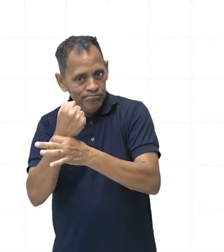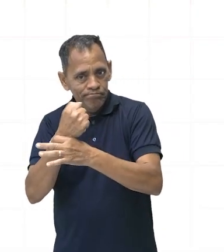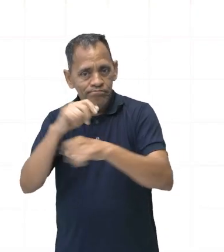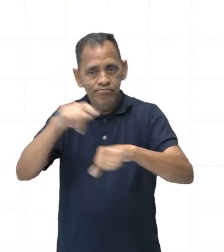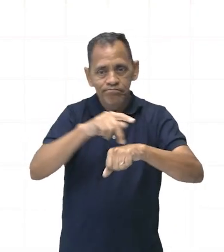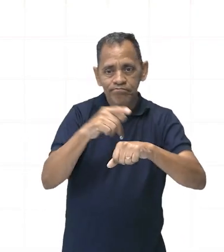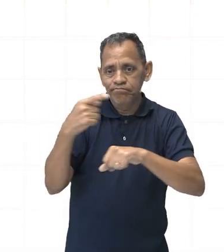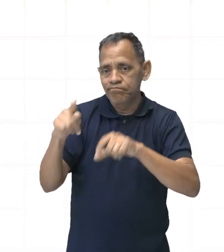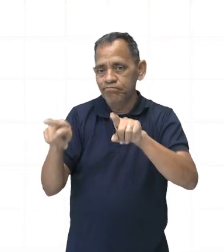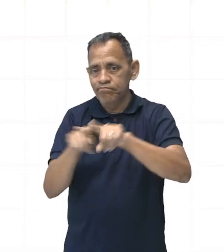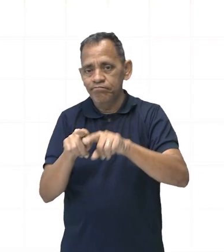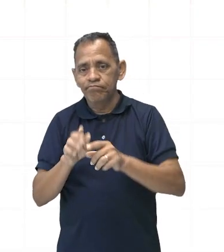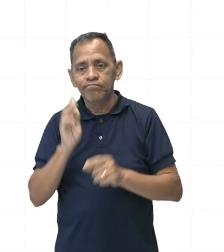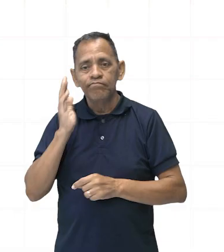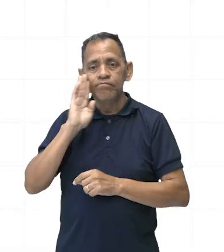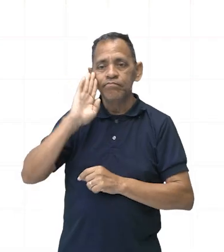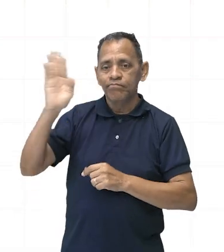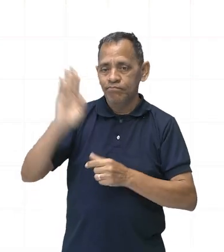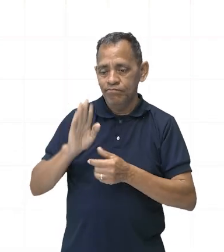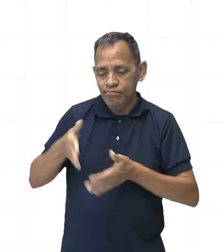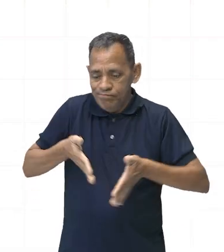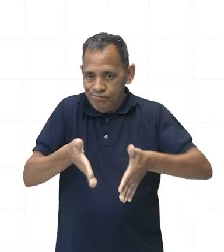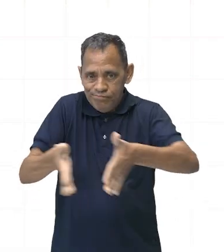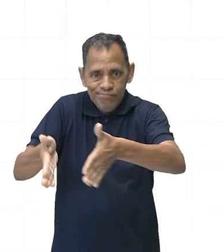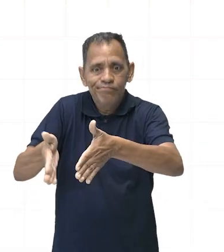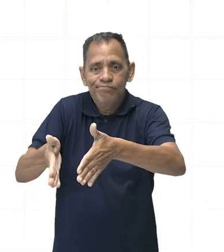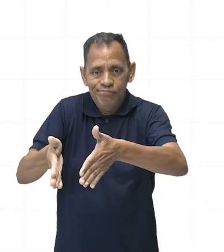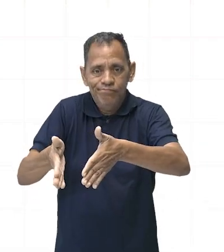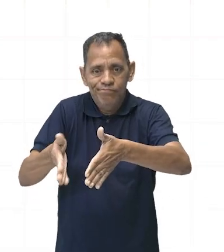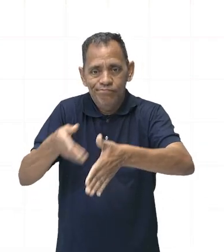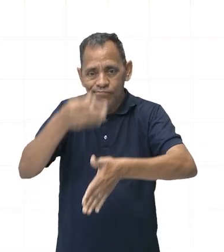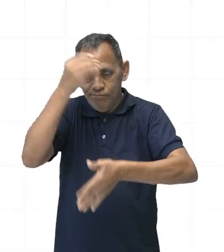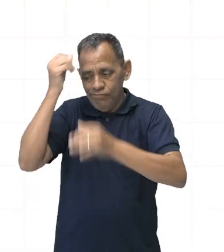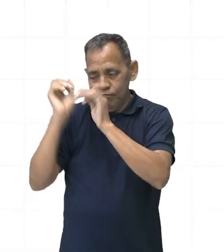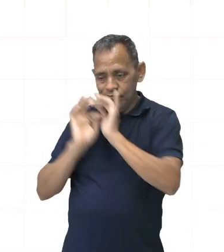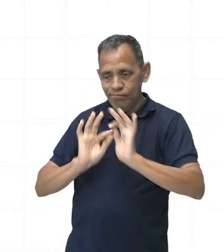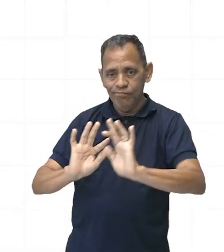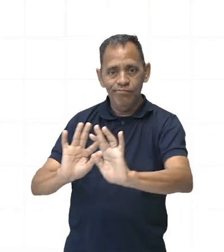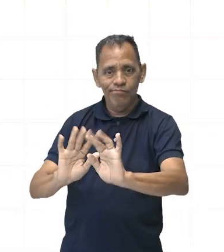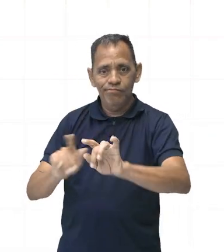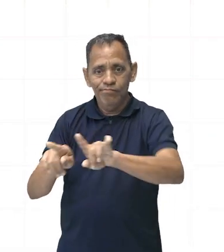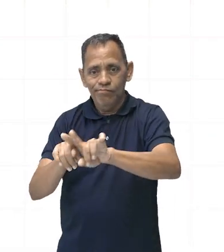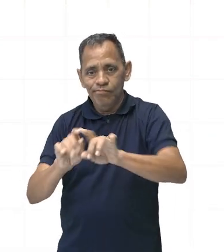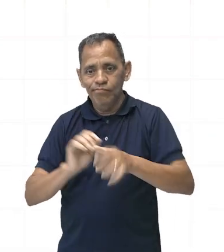serão as principais rotas dos refugiados rumo à Europa?